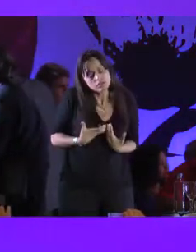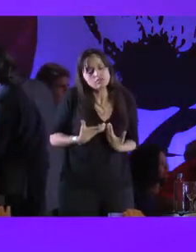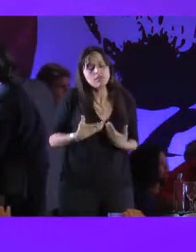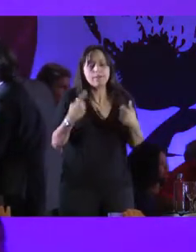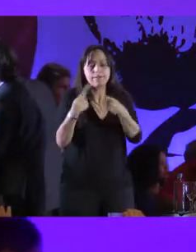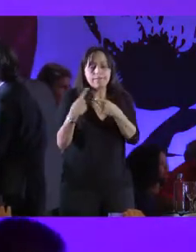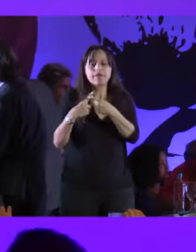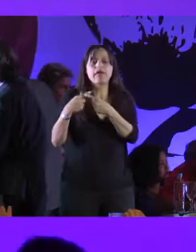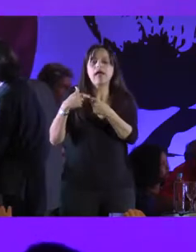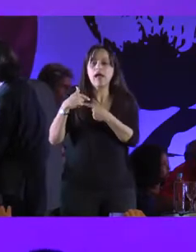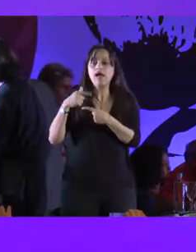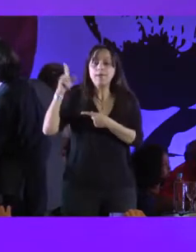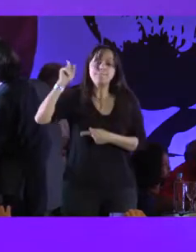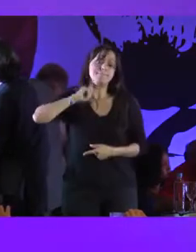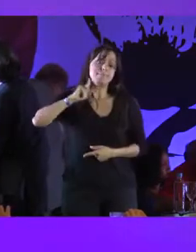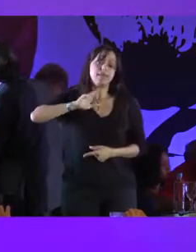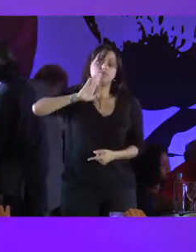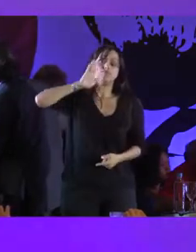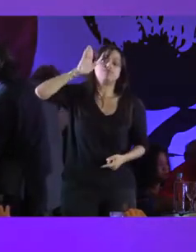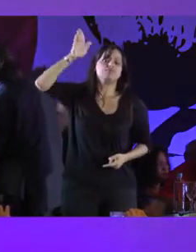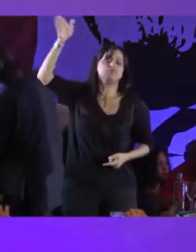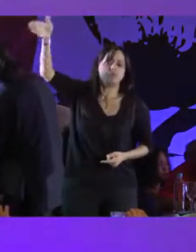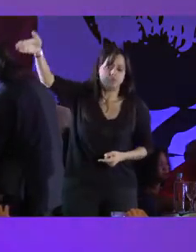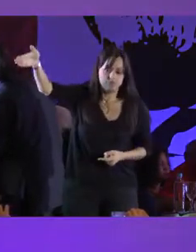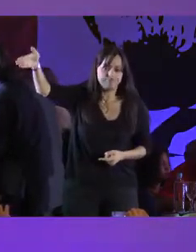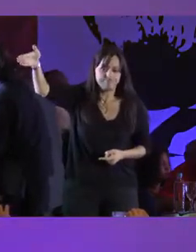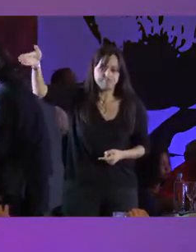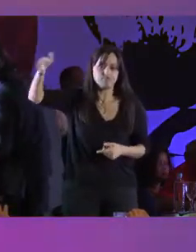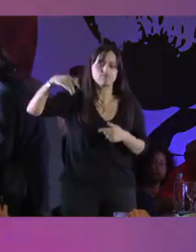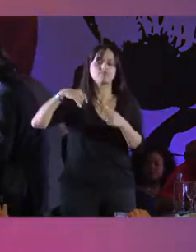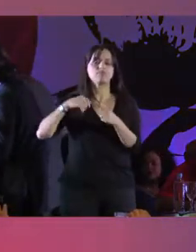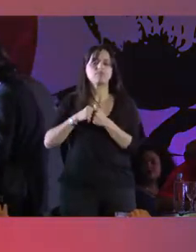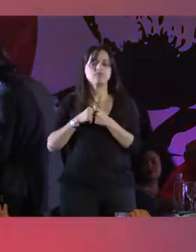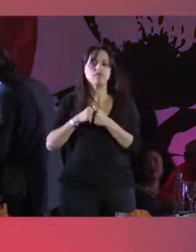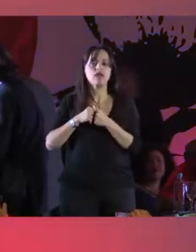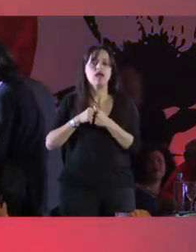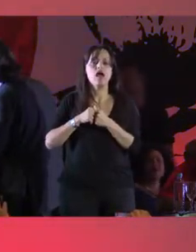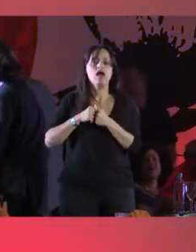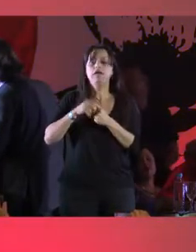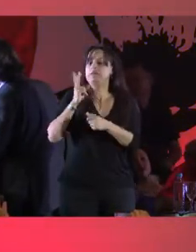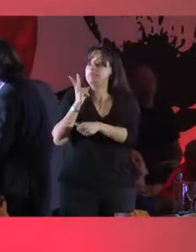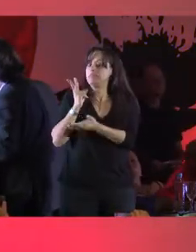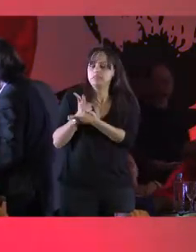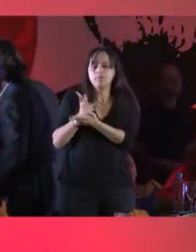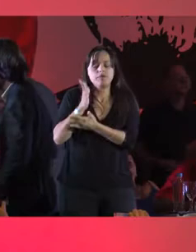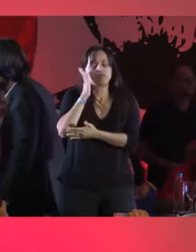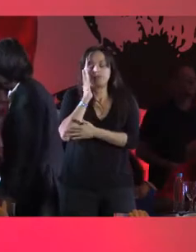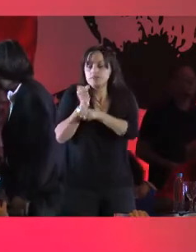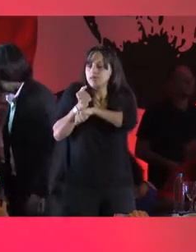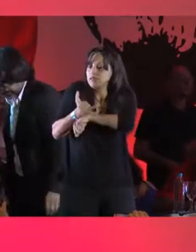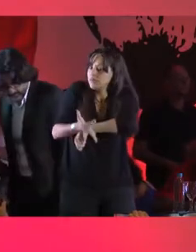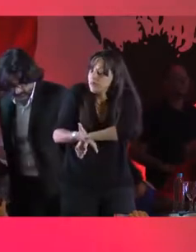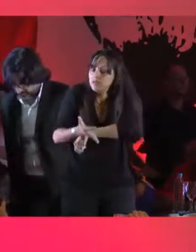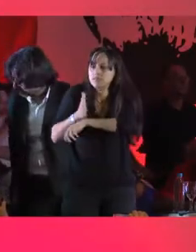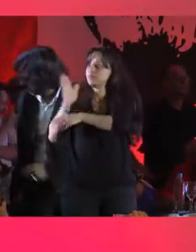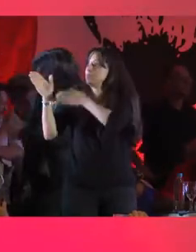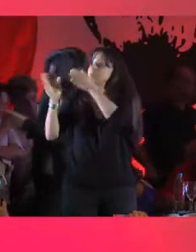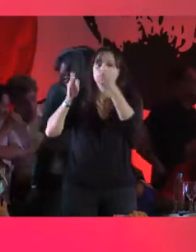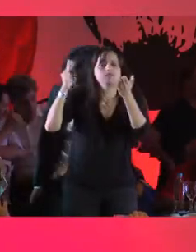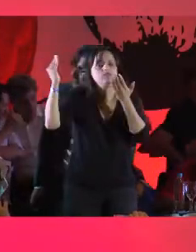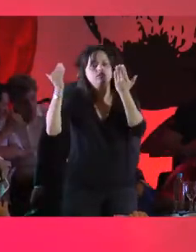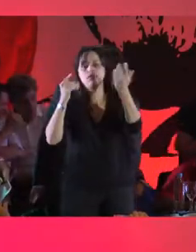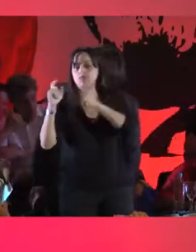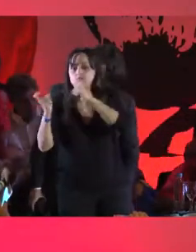intensa em Minas Gerais, onde fomos dormir sempre depois da 1 hora da manhã e